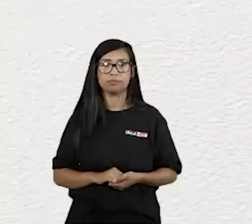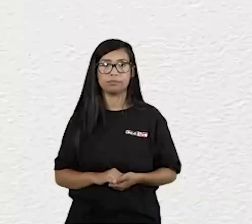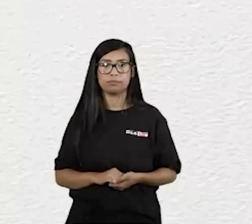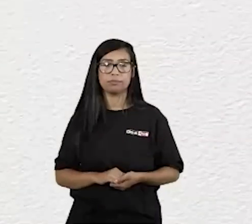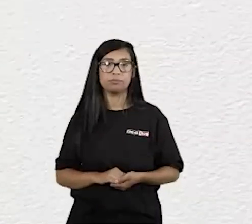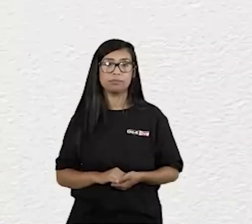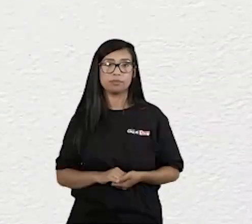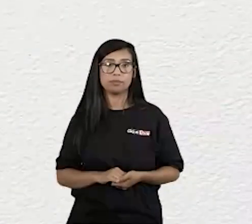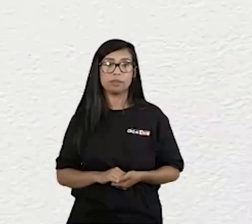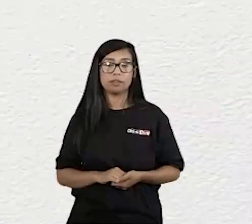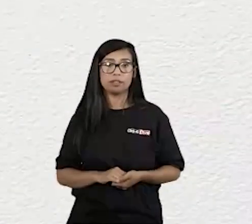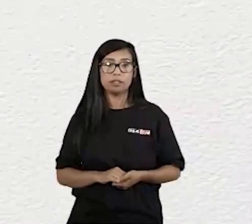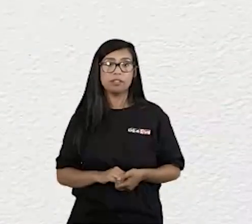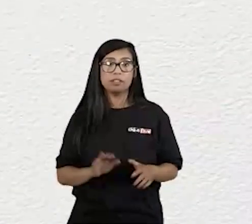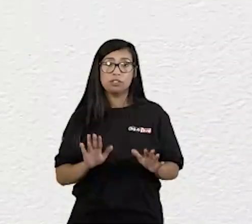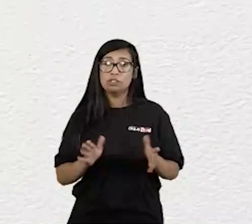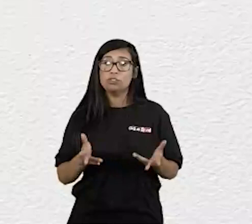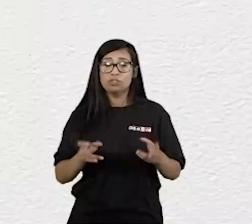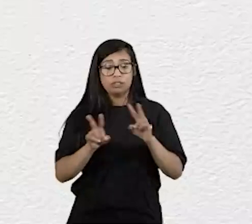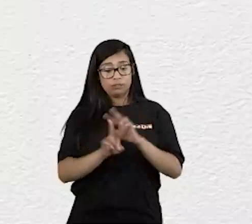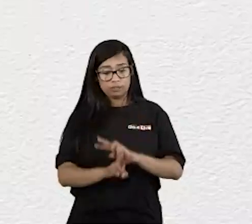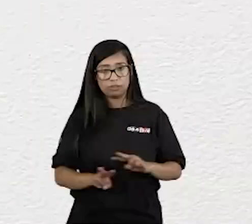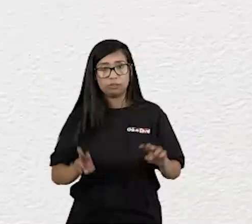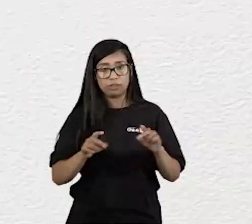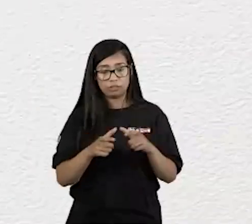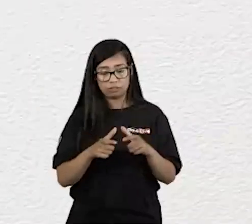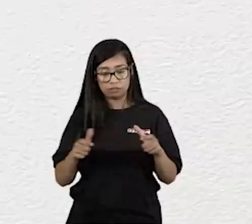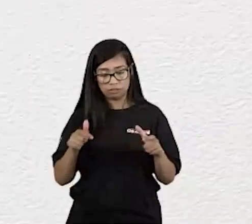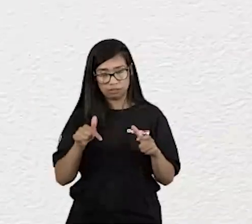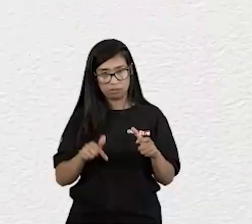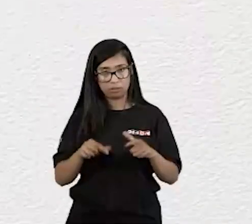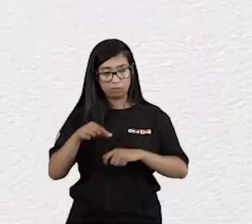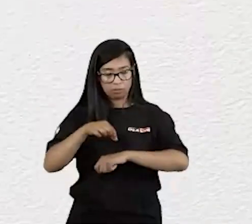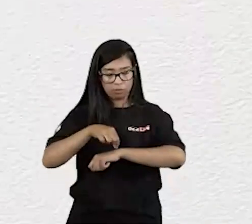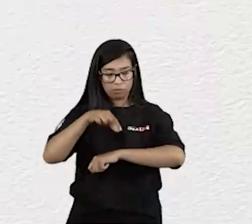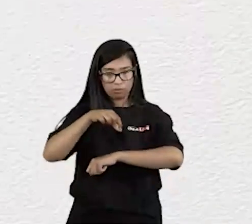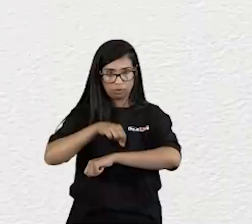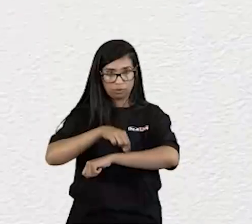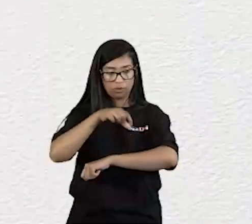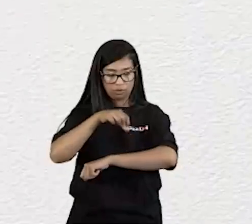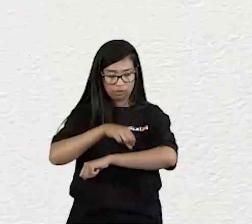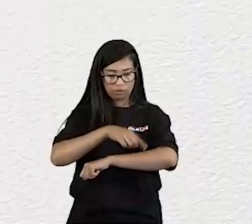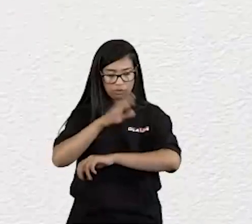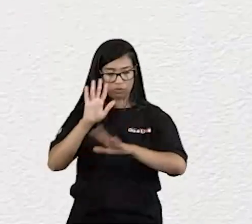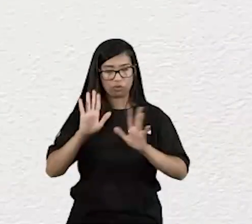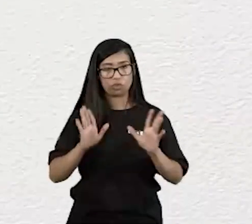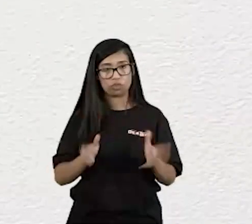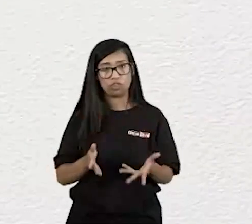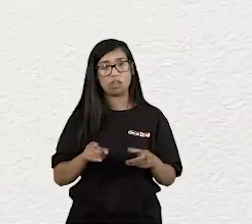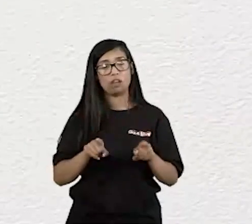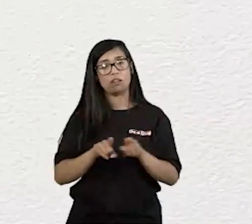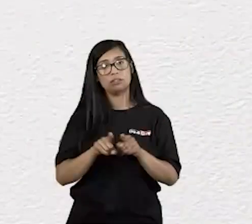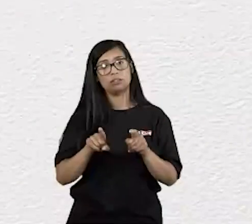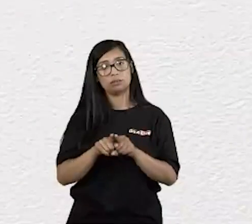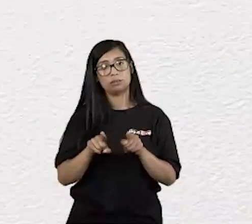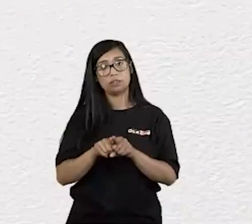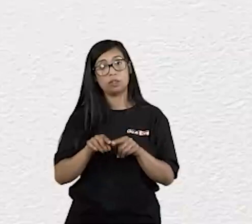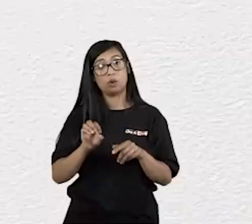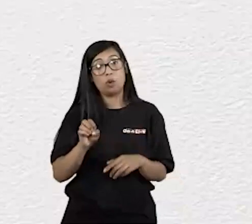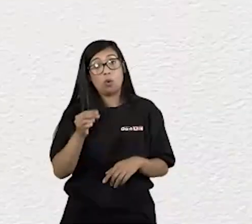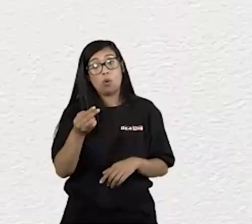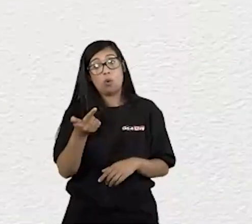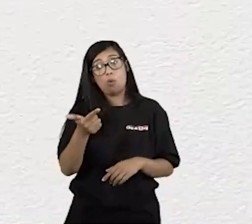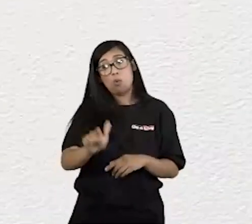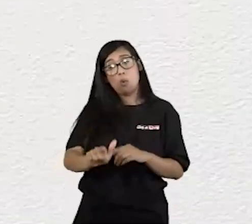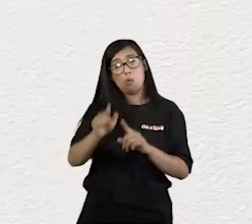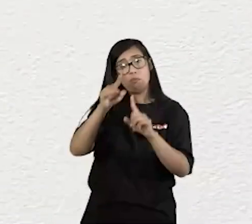com demódex, que a gente já visualizou, né, o ácaro. E ela pode ser subcrostosa, ou pode ser a pústula íntegra que a gente